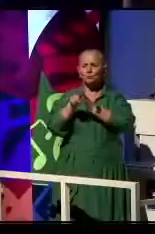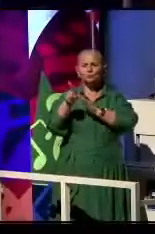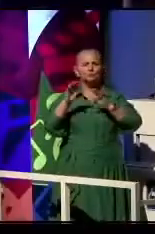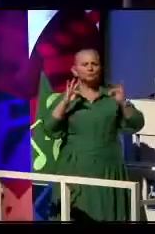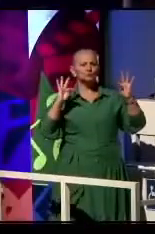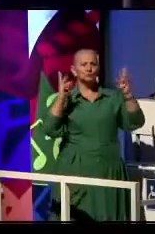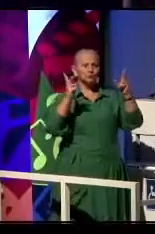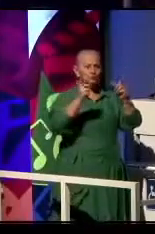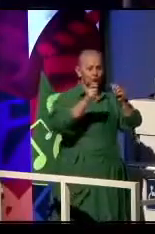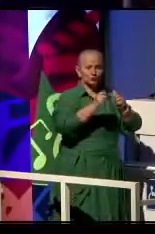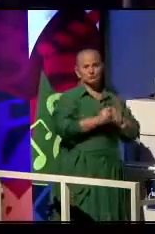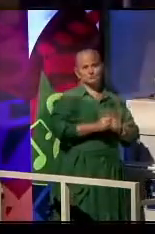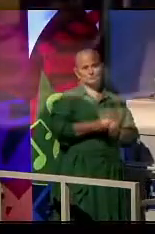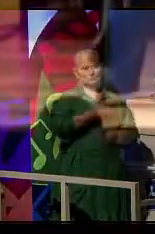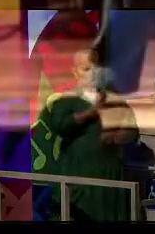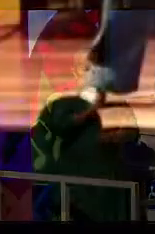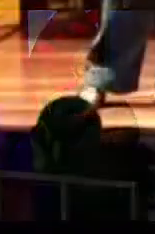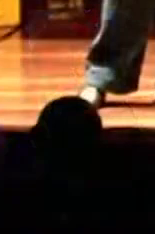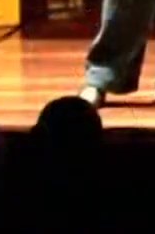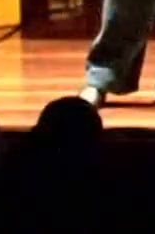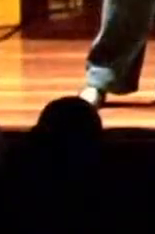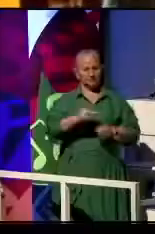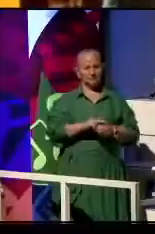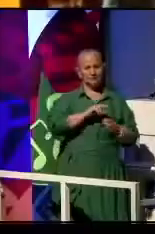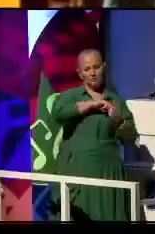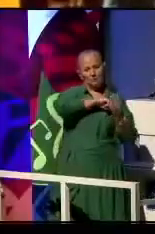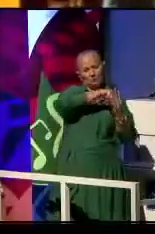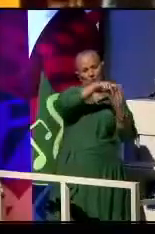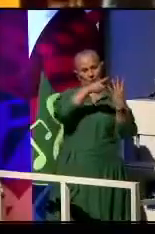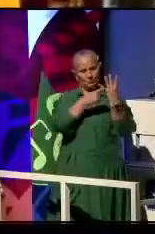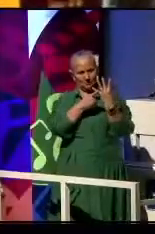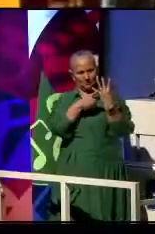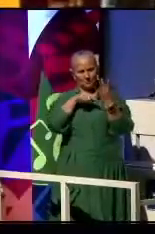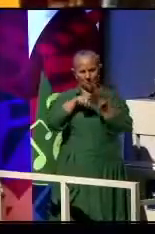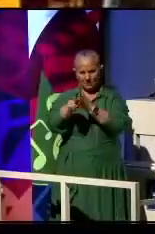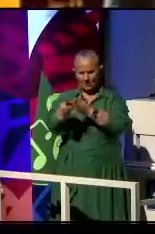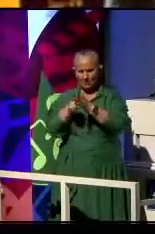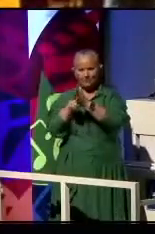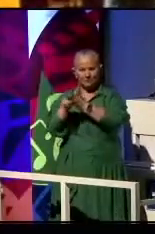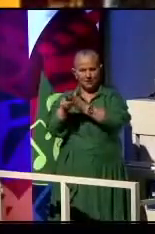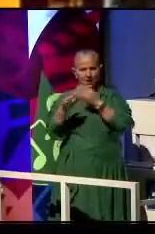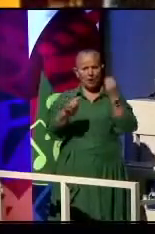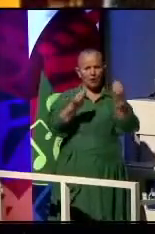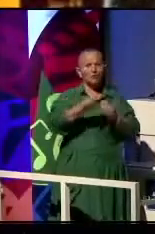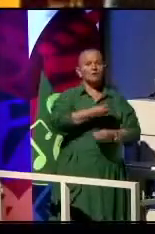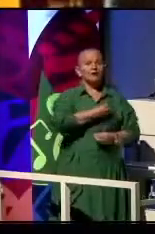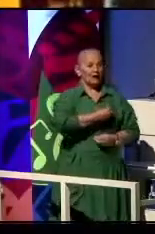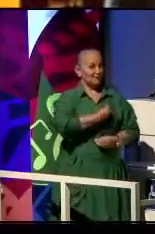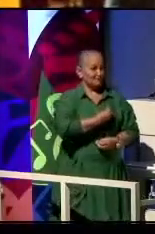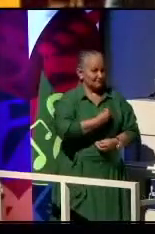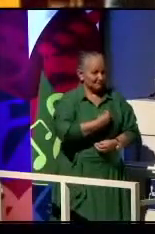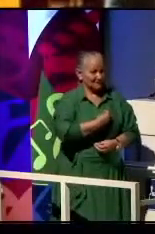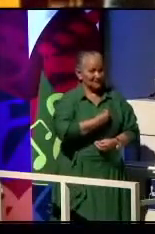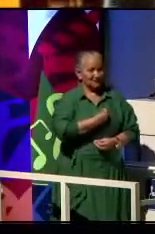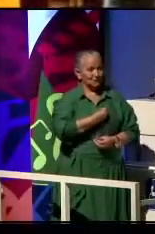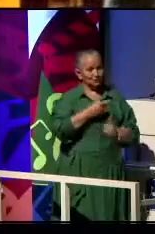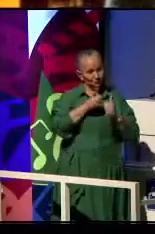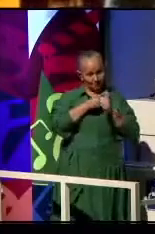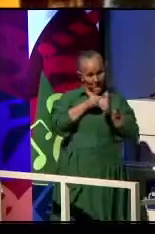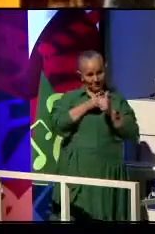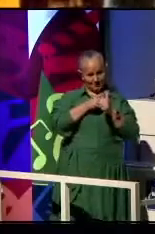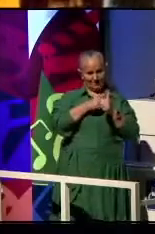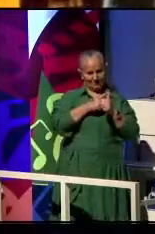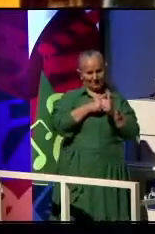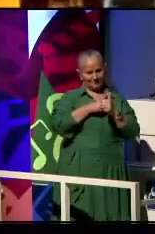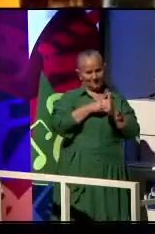Clube da Esquina, e eles colocam muito em evidência o papel do Milton Nascimento nesse processo todo. Né? Que, se não fosse